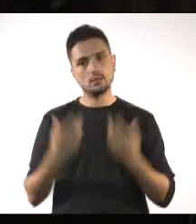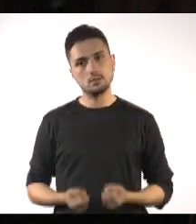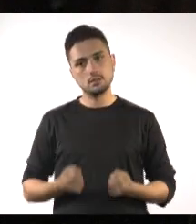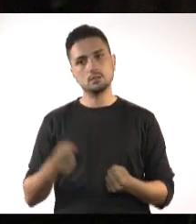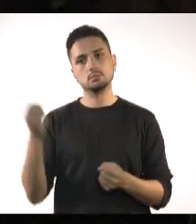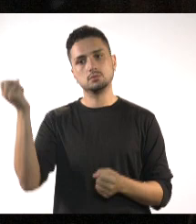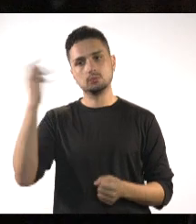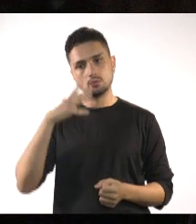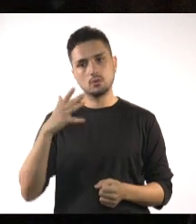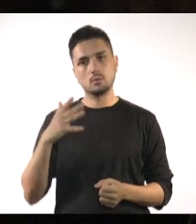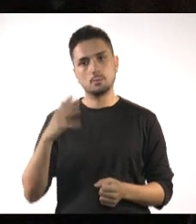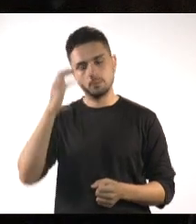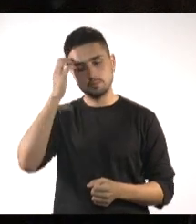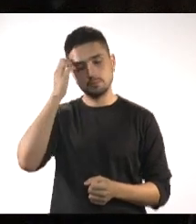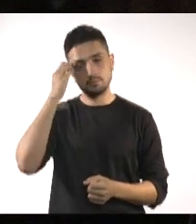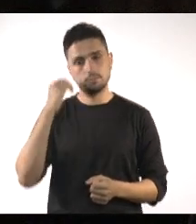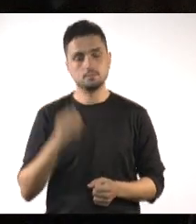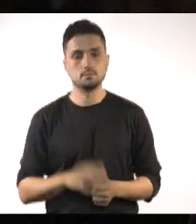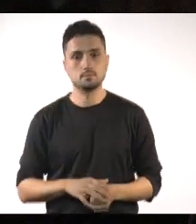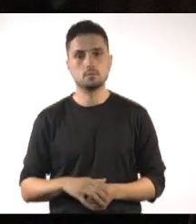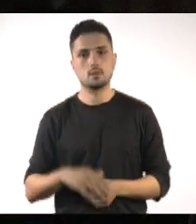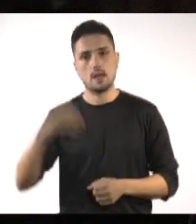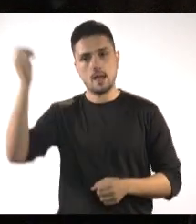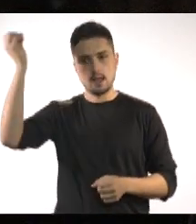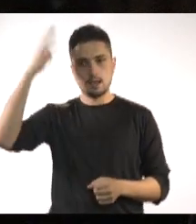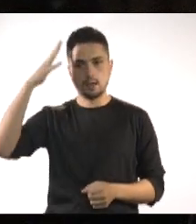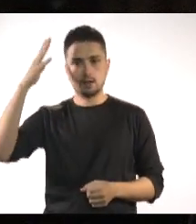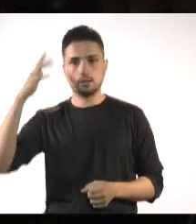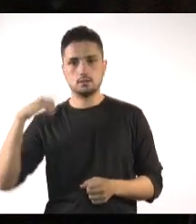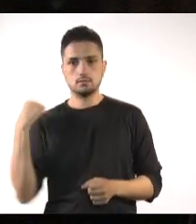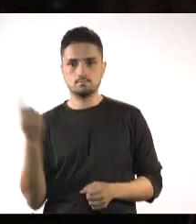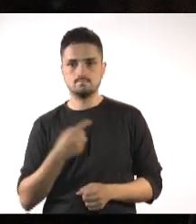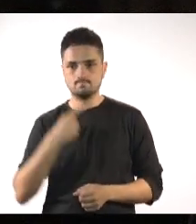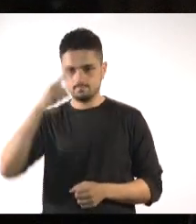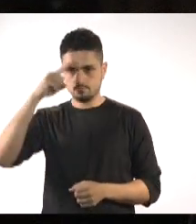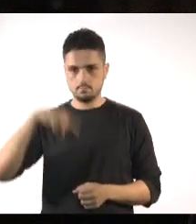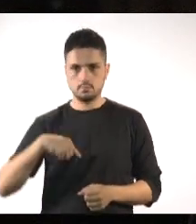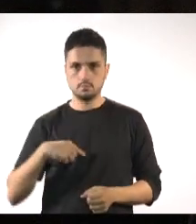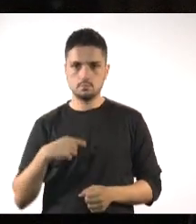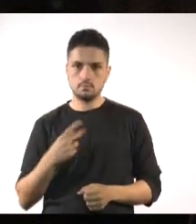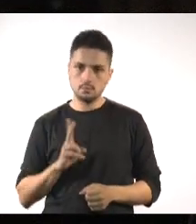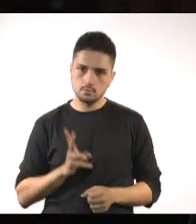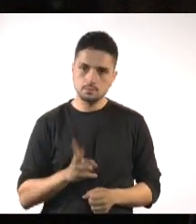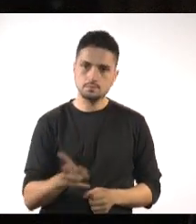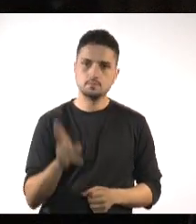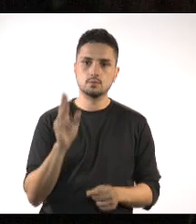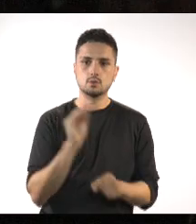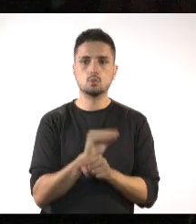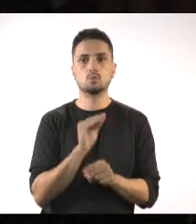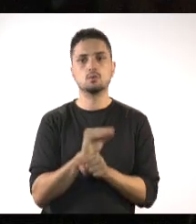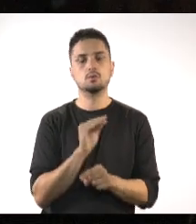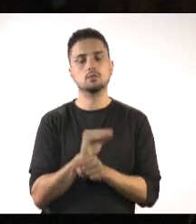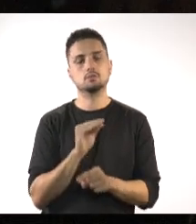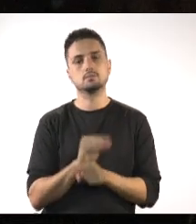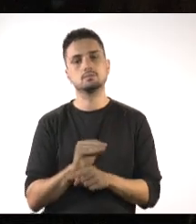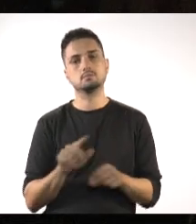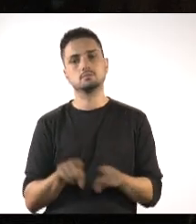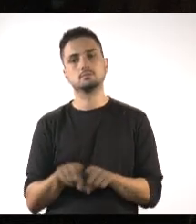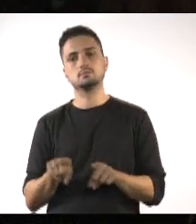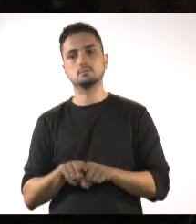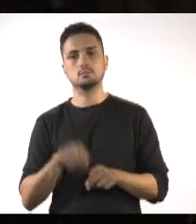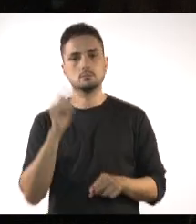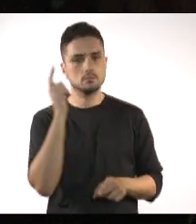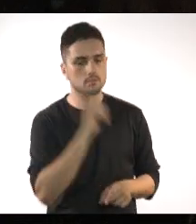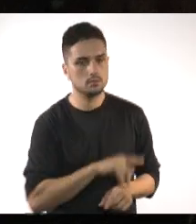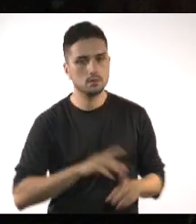Deus, essa graça ela nos impele e nos impulsiona a cuidar, a promover e a garantir